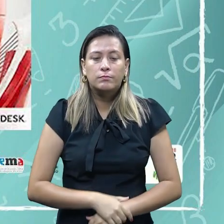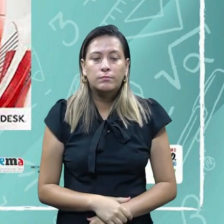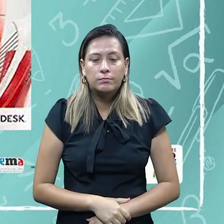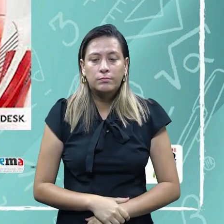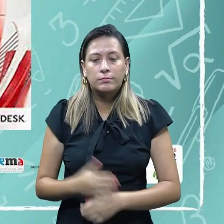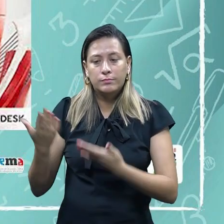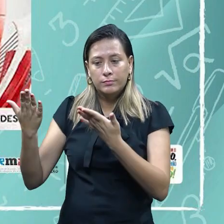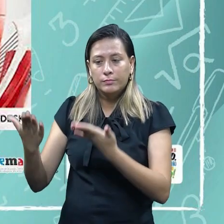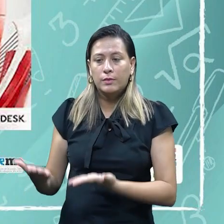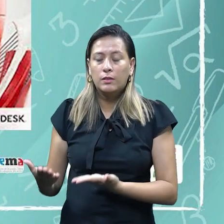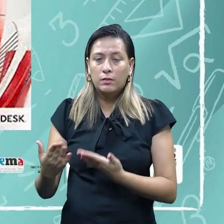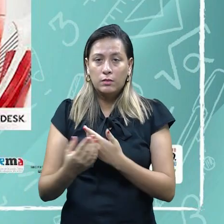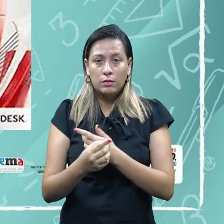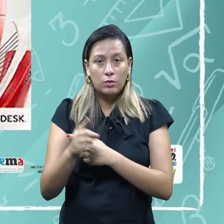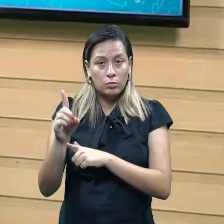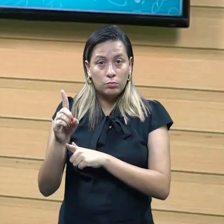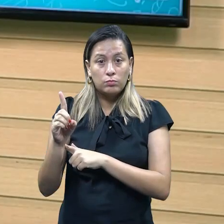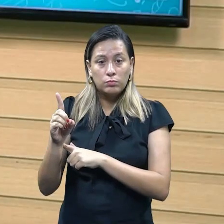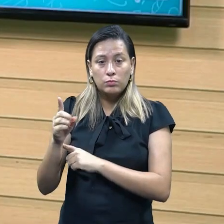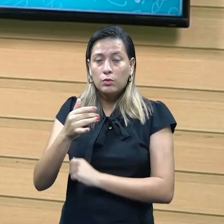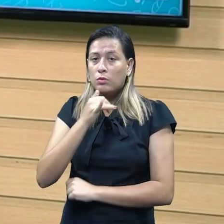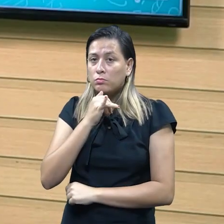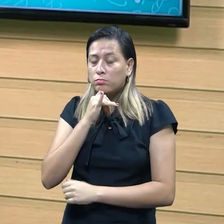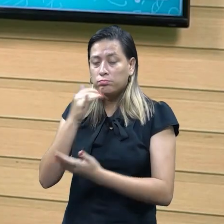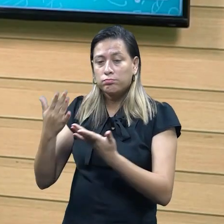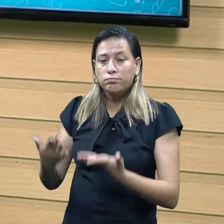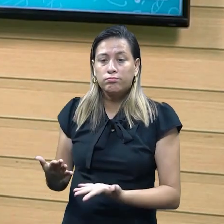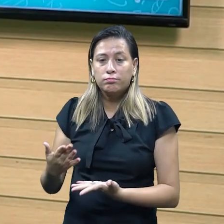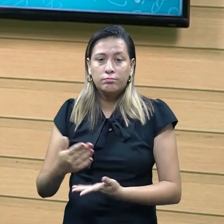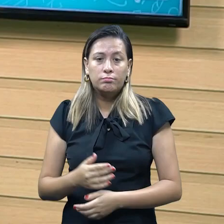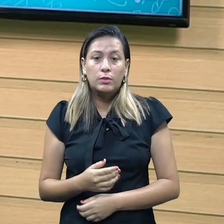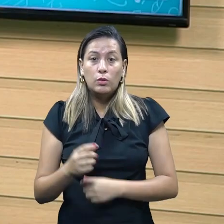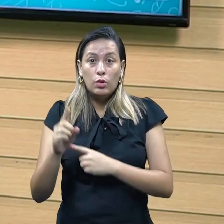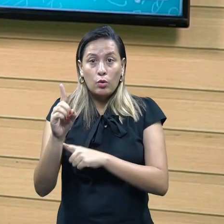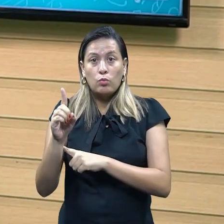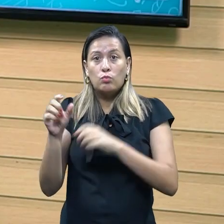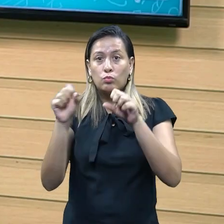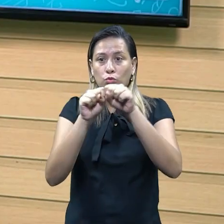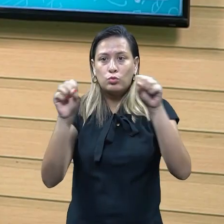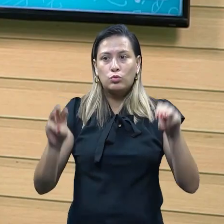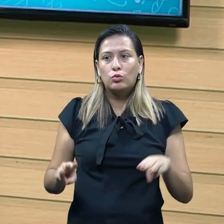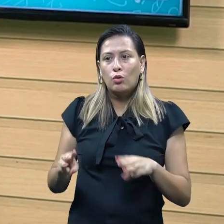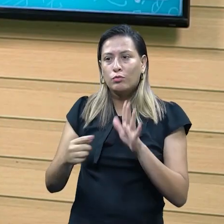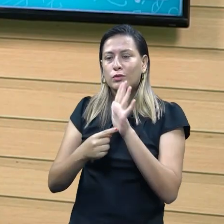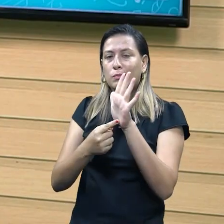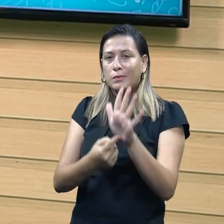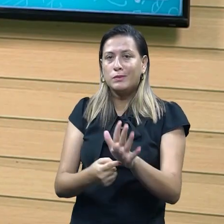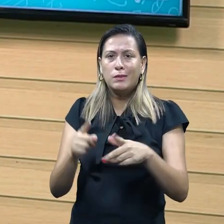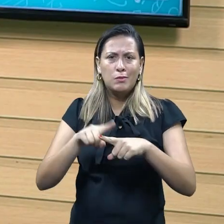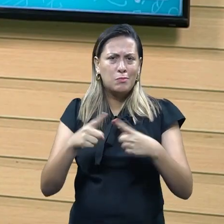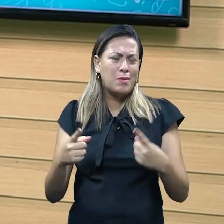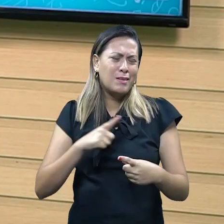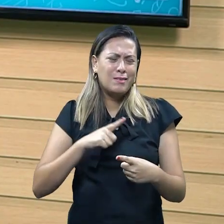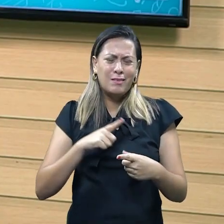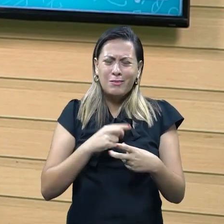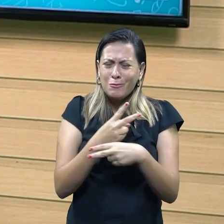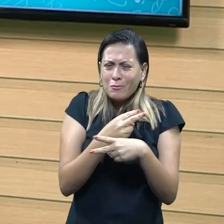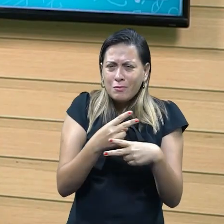temos apenas um dos inúmeros softwares que são utilizados como um sistema